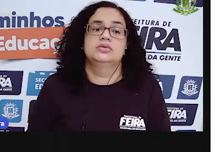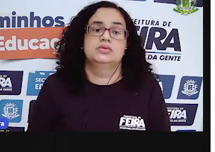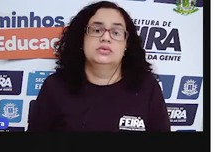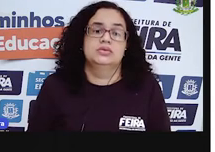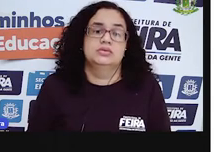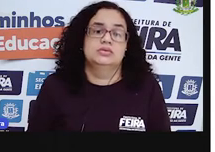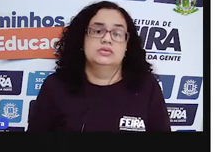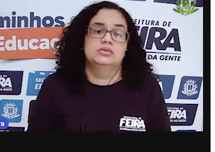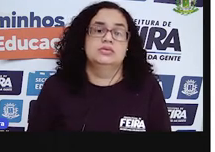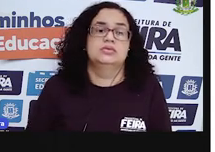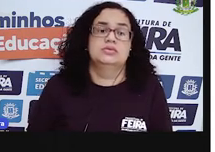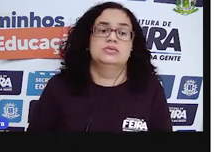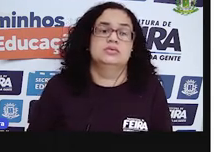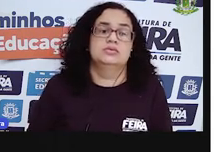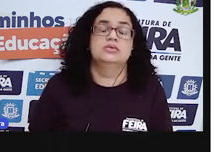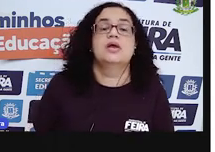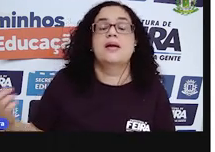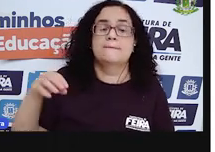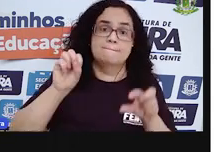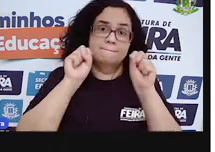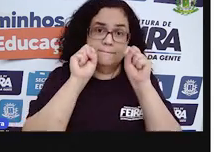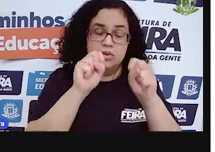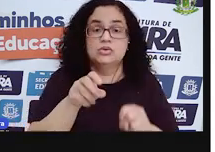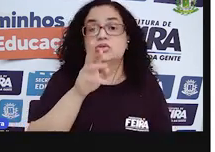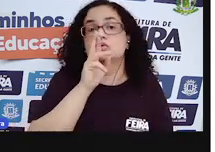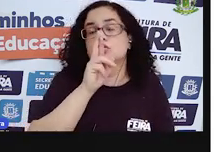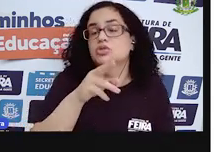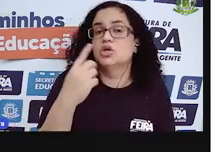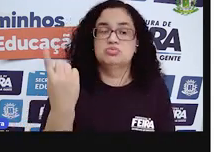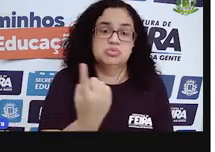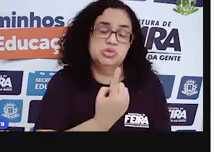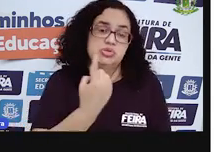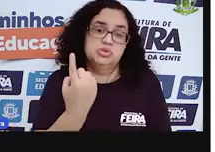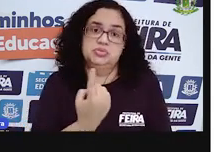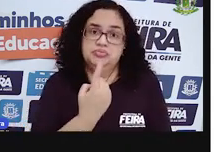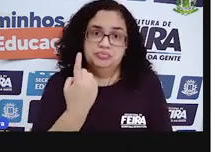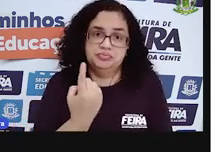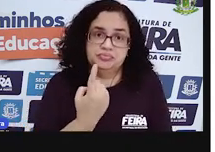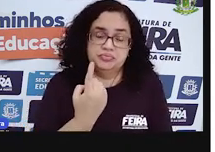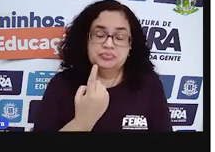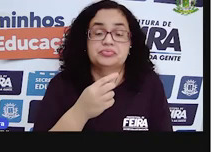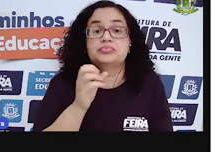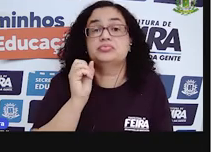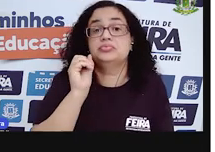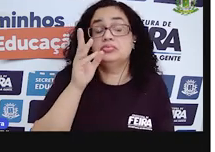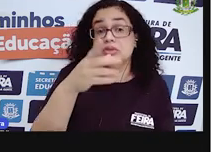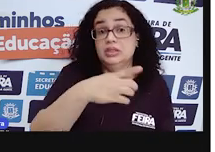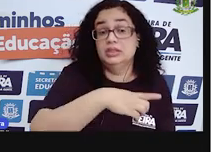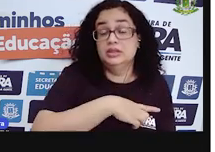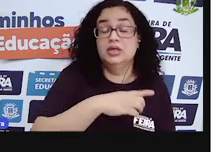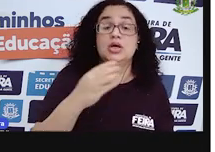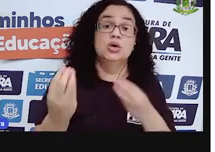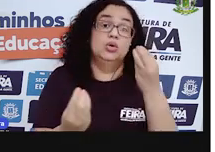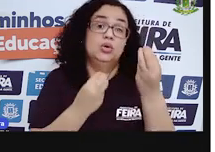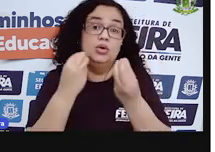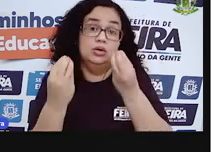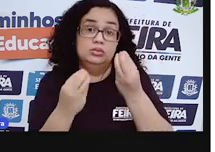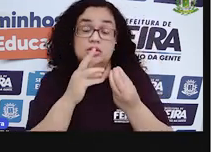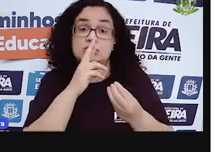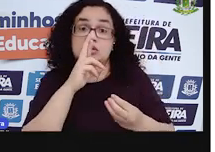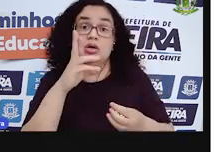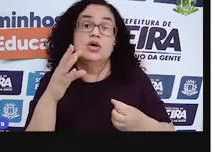é isso aí Tá bom então você pode fazer isso sozinho ou sozinha tá bom e tem noção